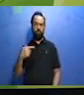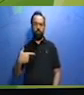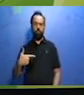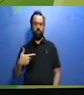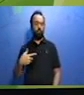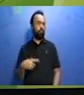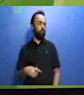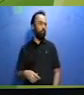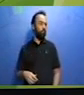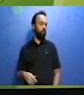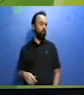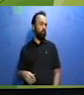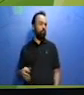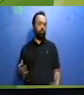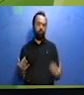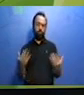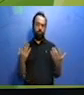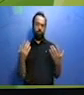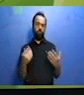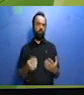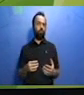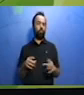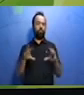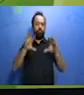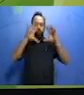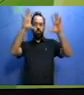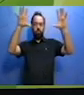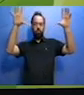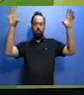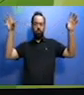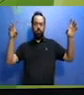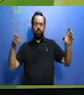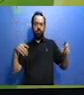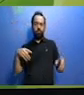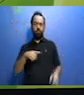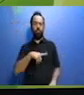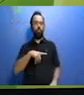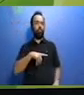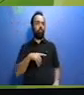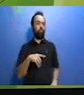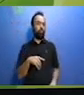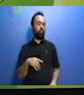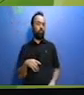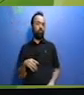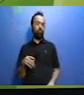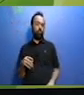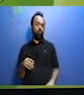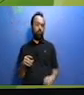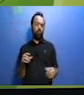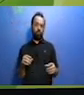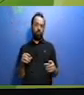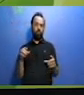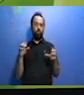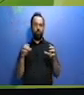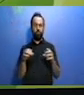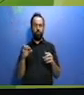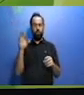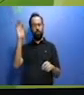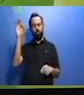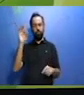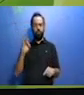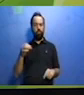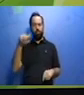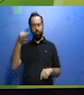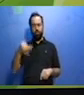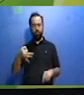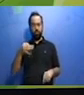ele já existe na atmosfera, né? E em quantidades ideais ele é muito importante, porque a camada